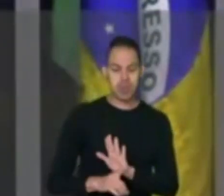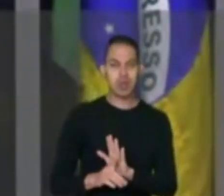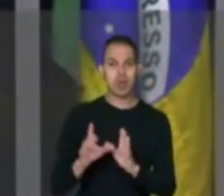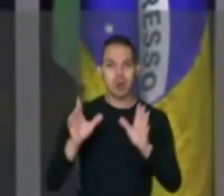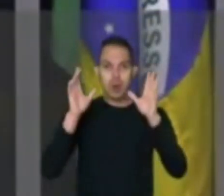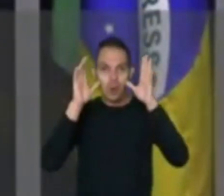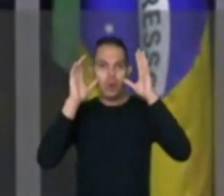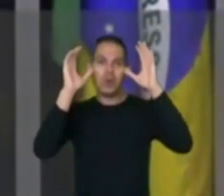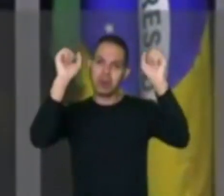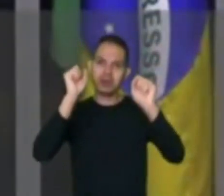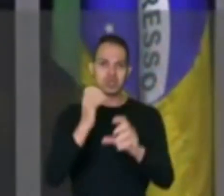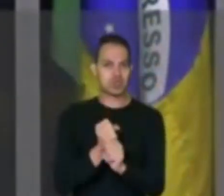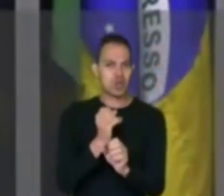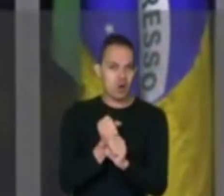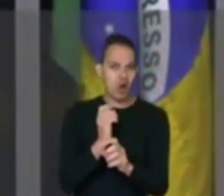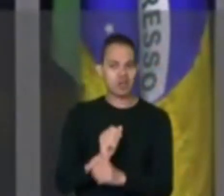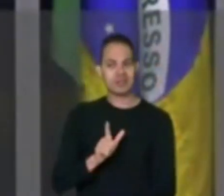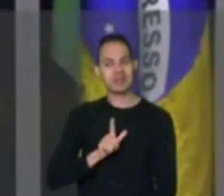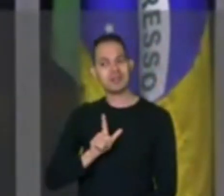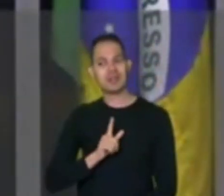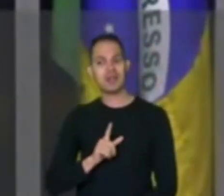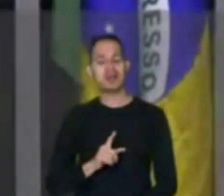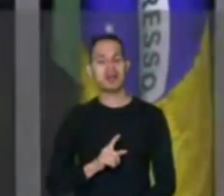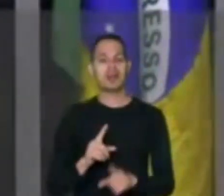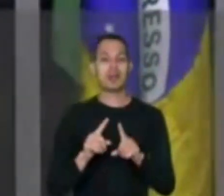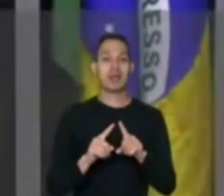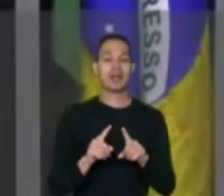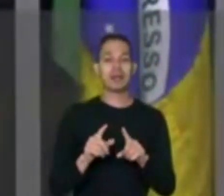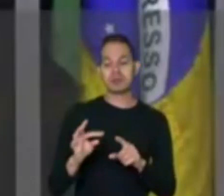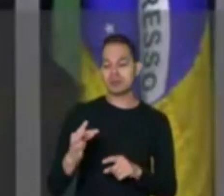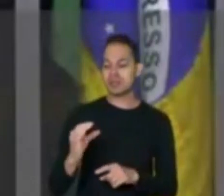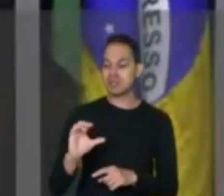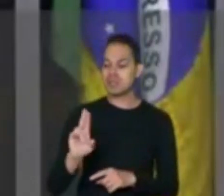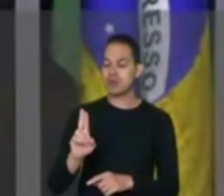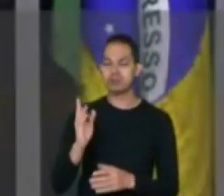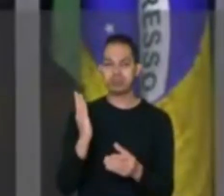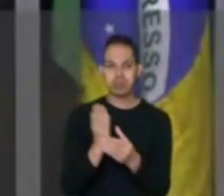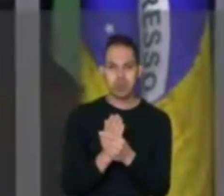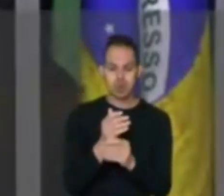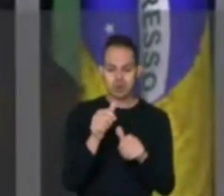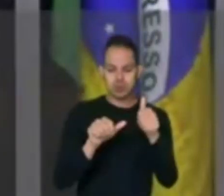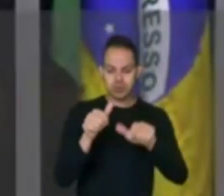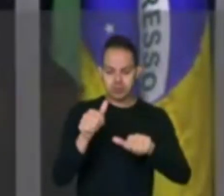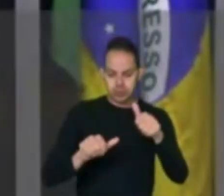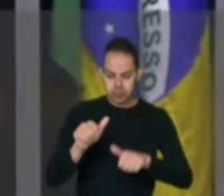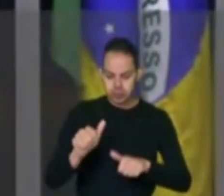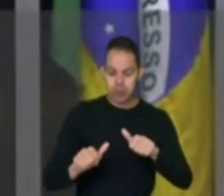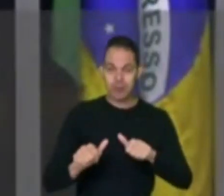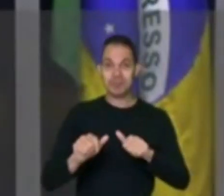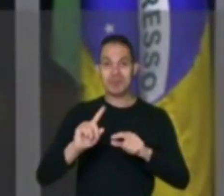Agora, ele serve para avaliar os processos e os atos depois.